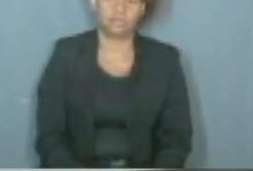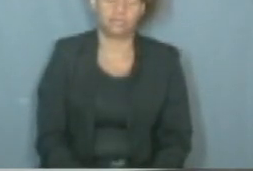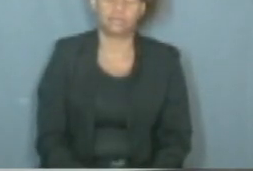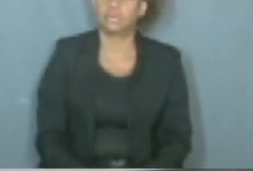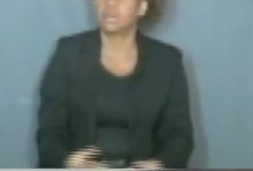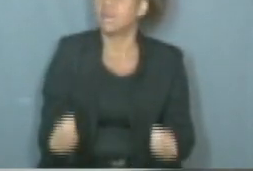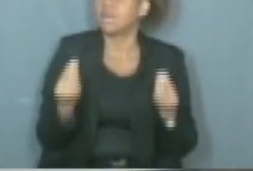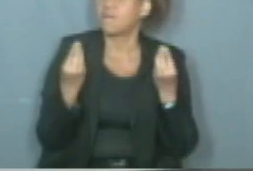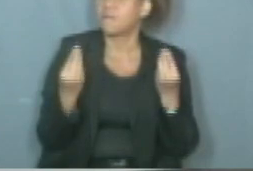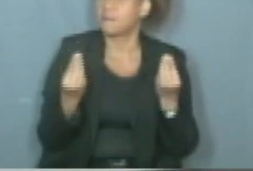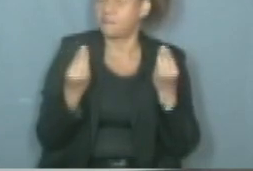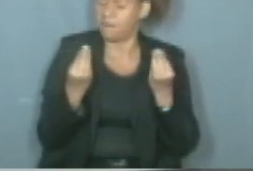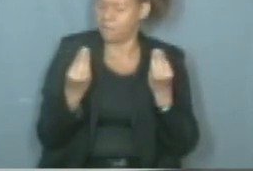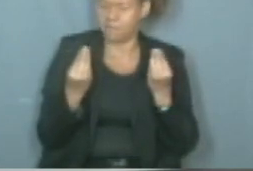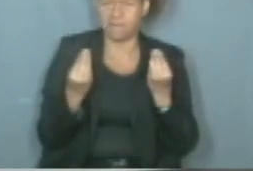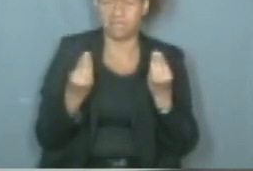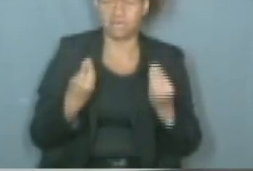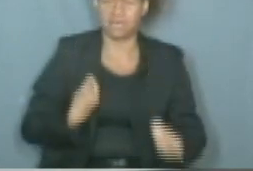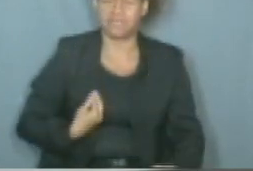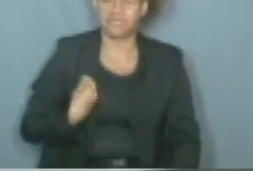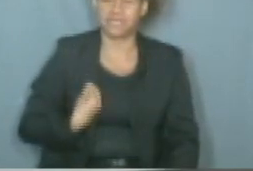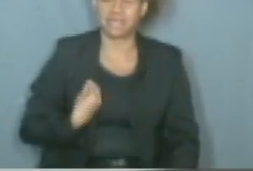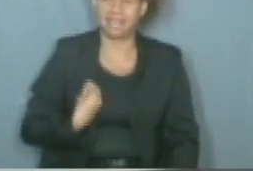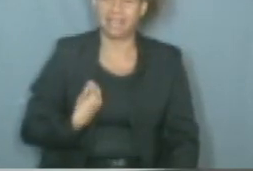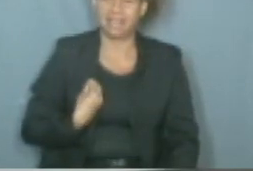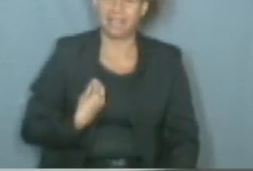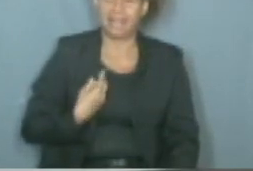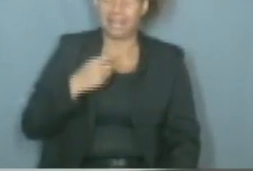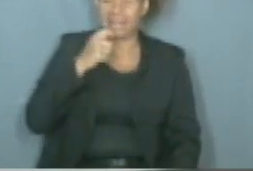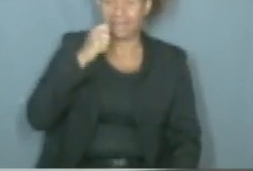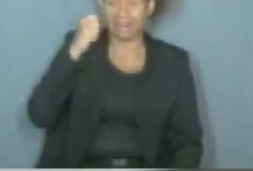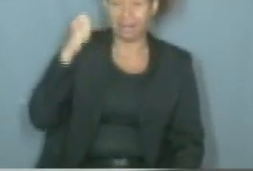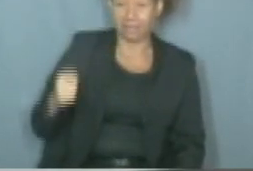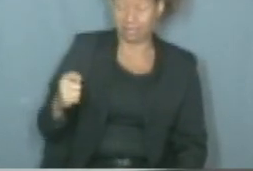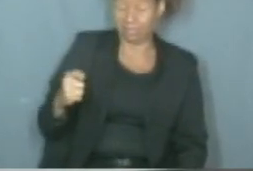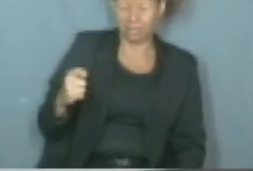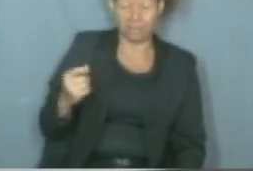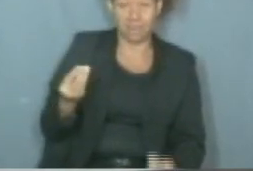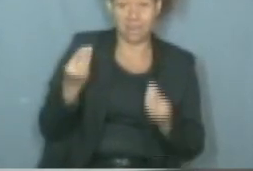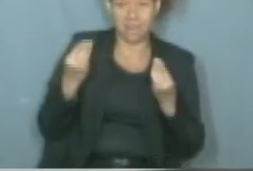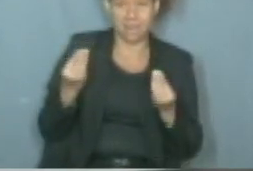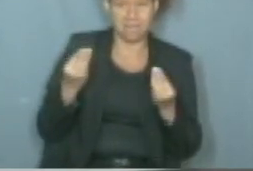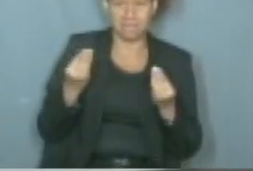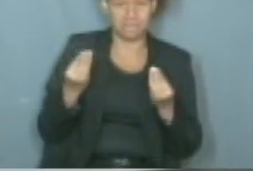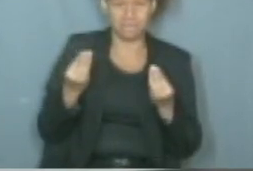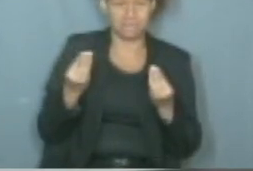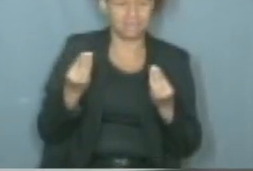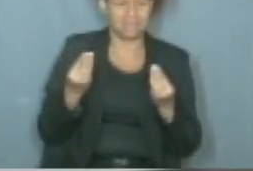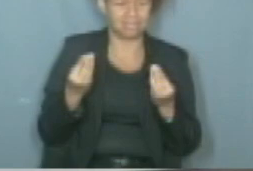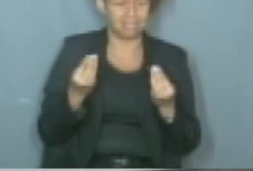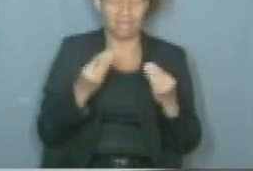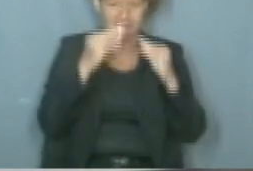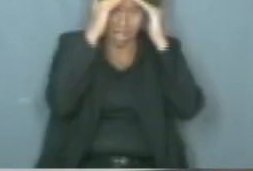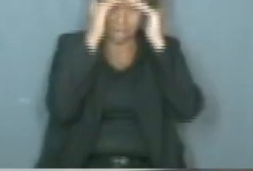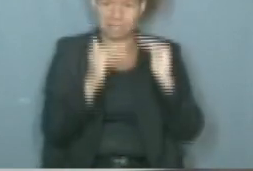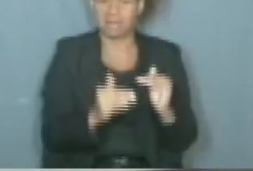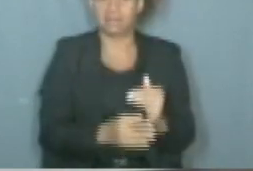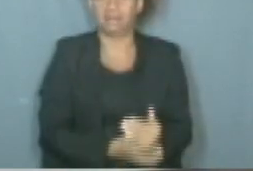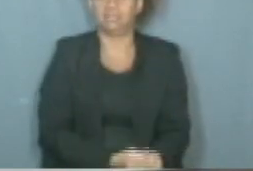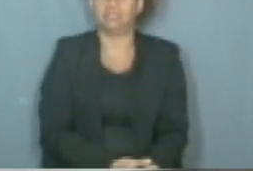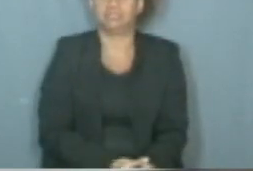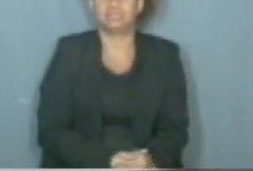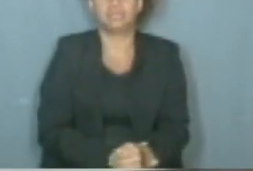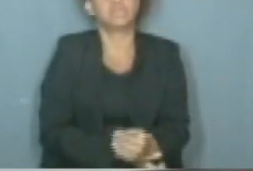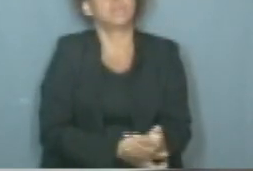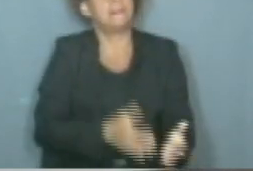Como nós poderíamos viver numa ditadura do judiciário se todos os princípios processuais estão sendo respeitados? O devido